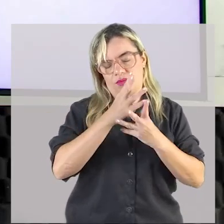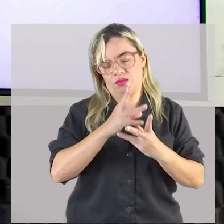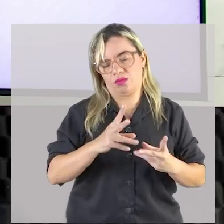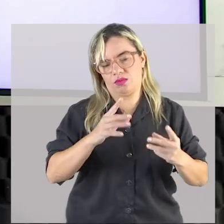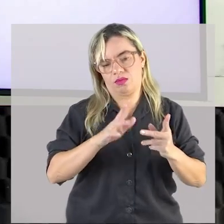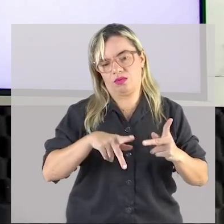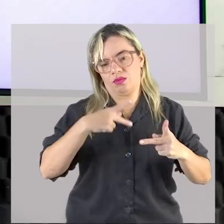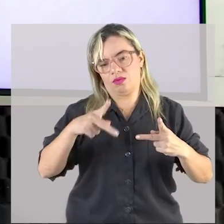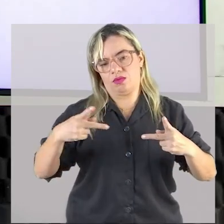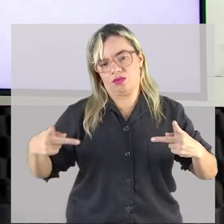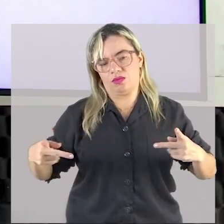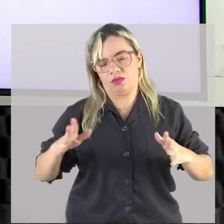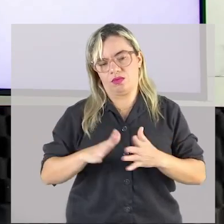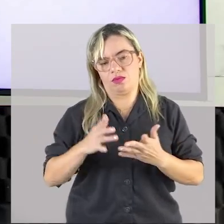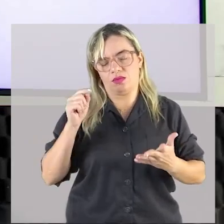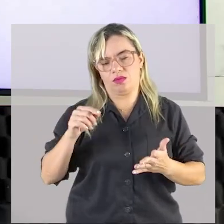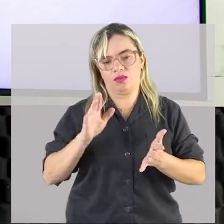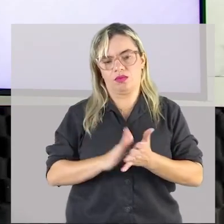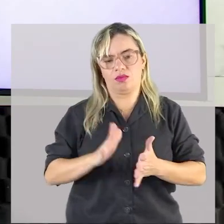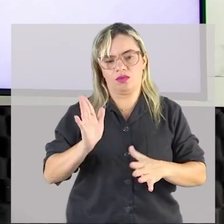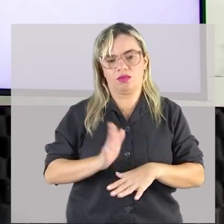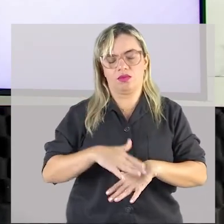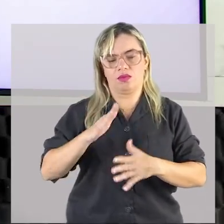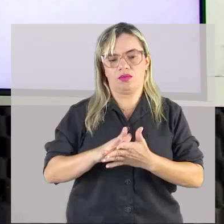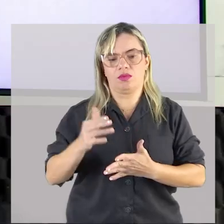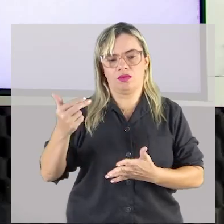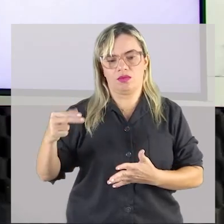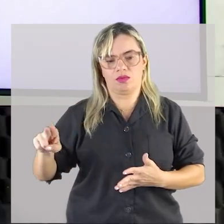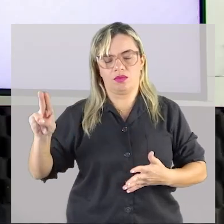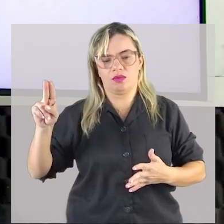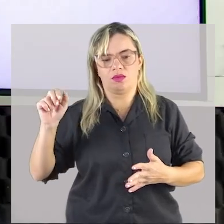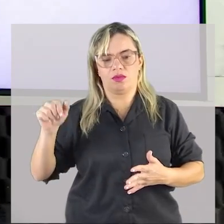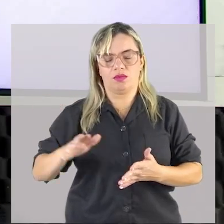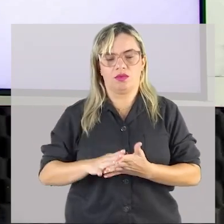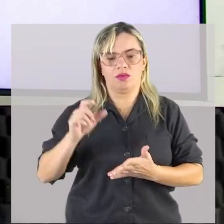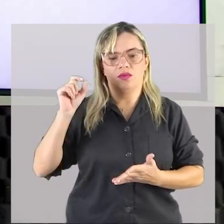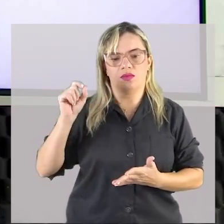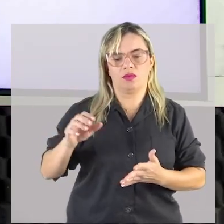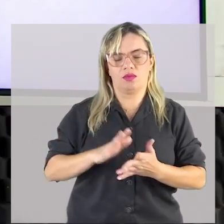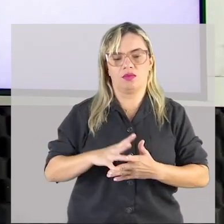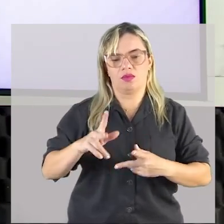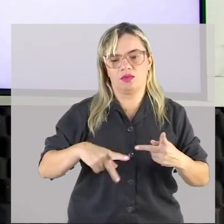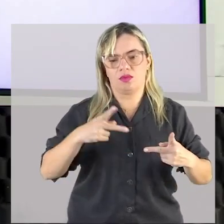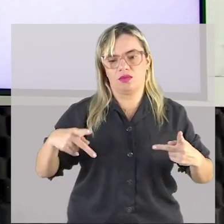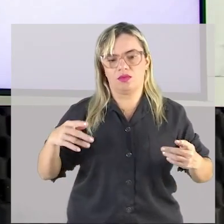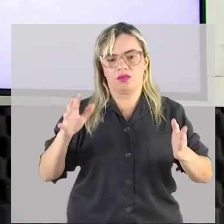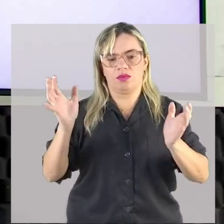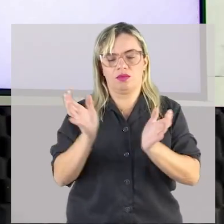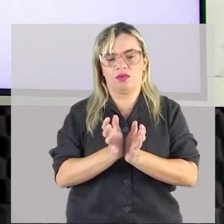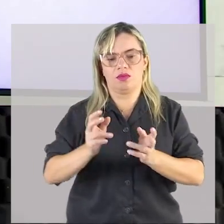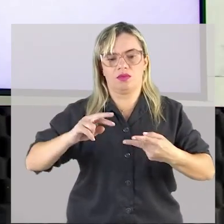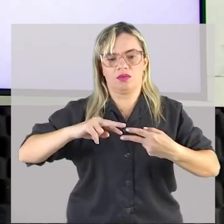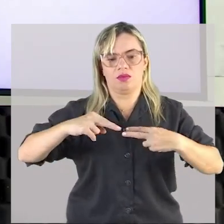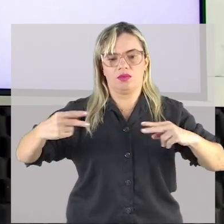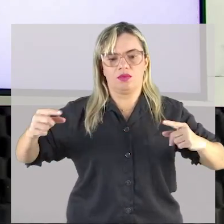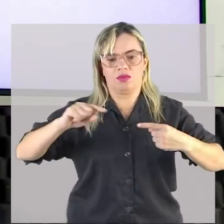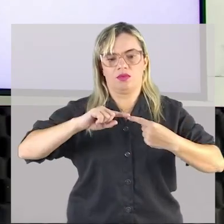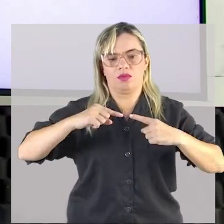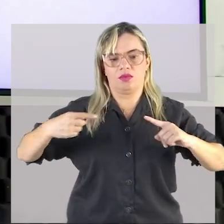proteína, quer lugar para ter mais nitrogênio do que proteína? Então, quando as proteínas e os ácidos nucleicos, né,